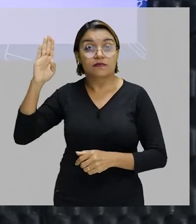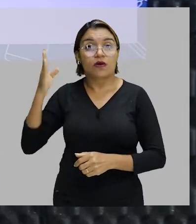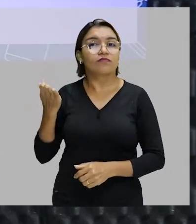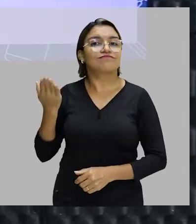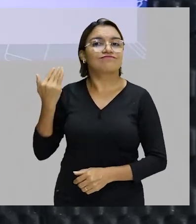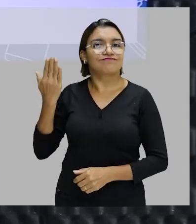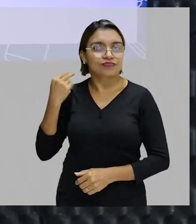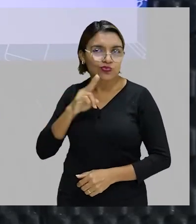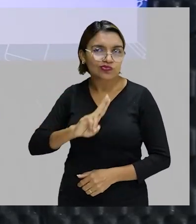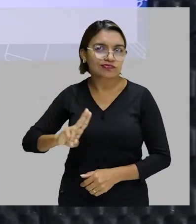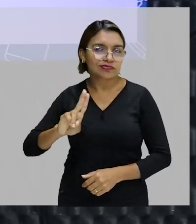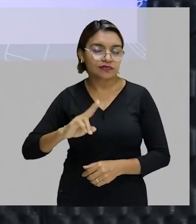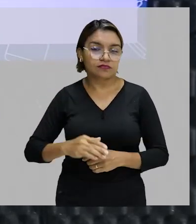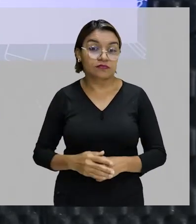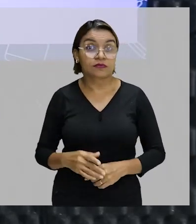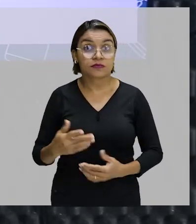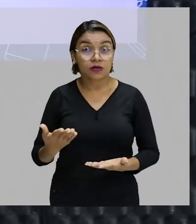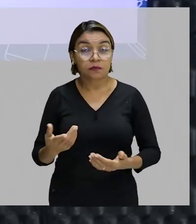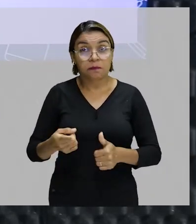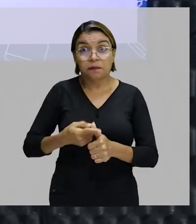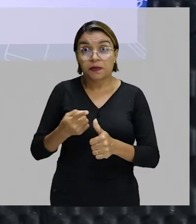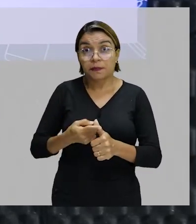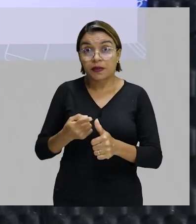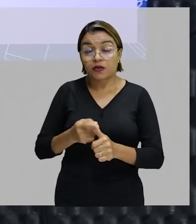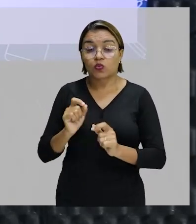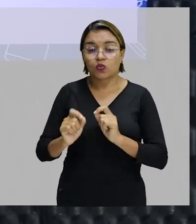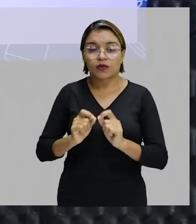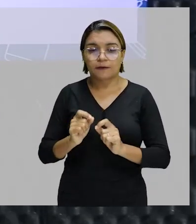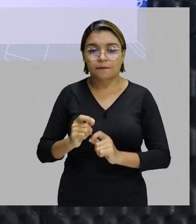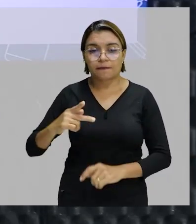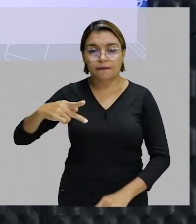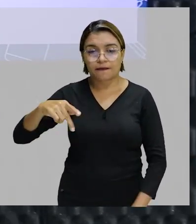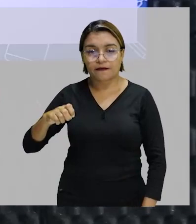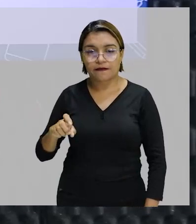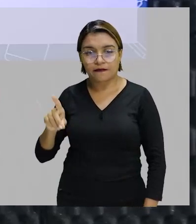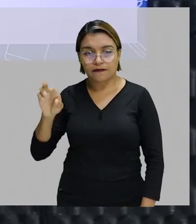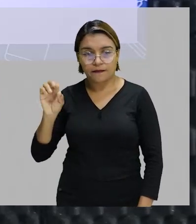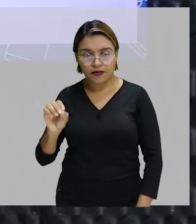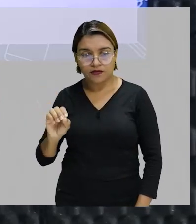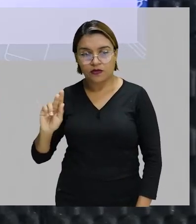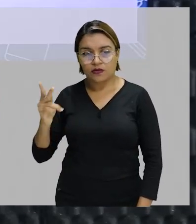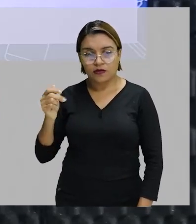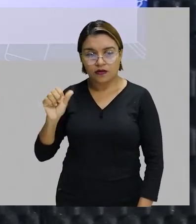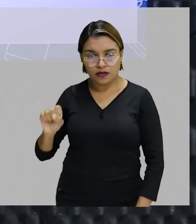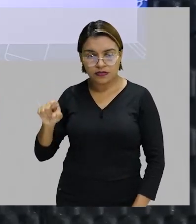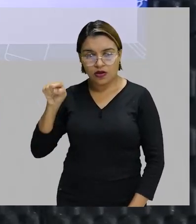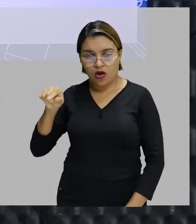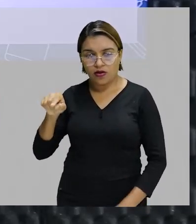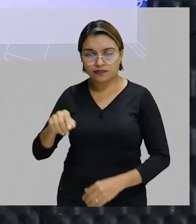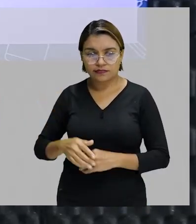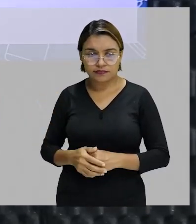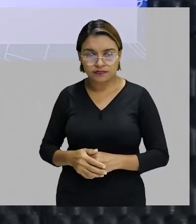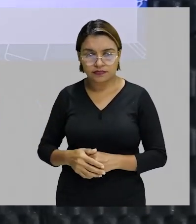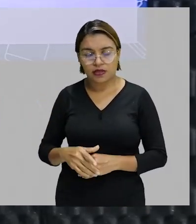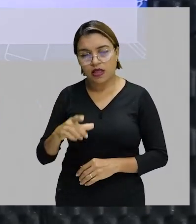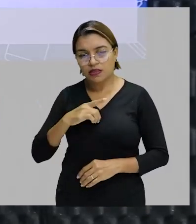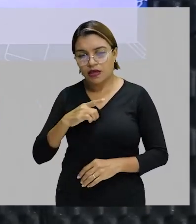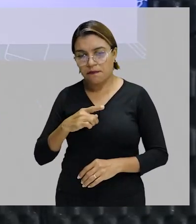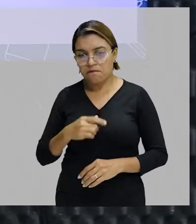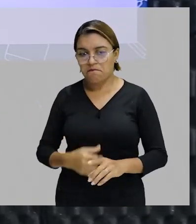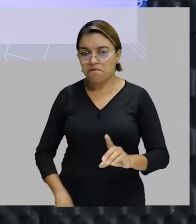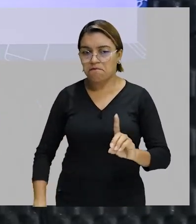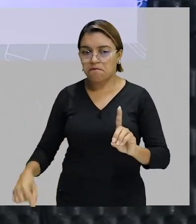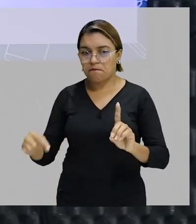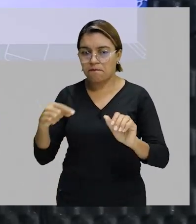particípio passado. Então, a minha primeira opção vai ser Pedro had. Então, só me sobra a letra B e a letra C. E